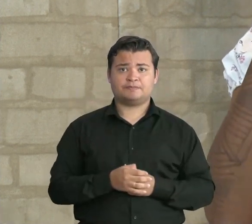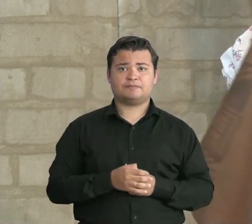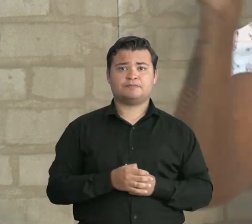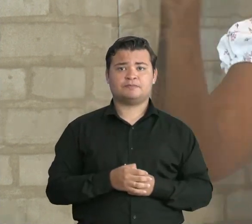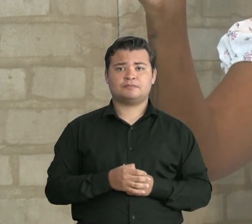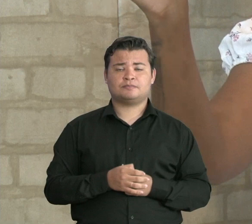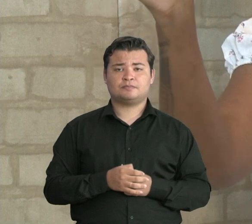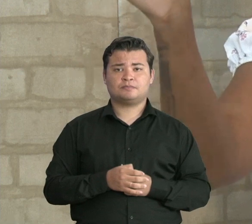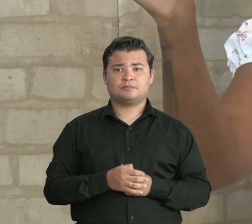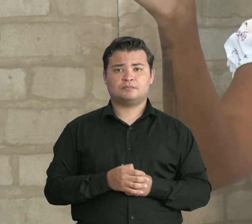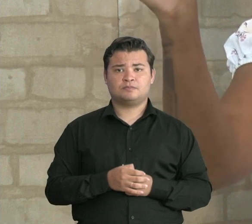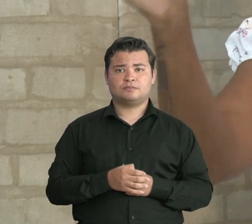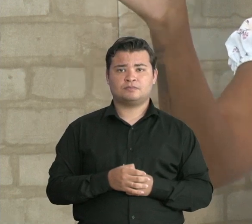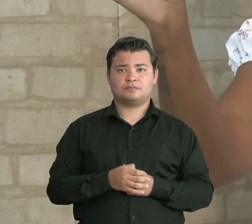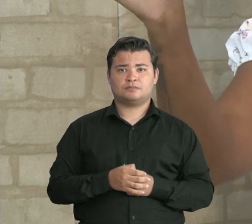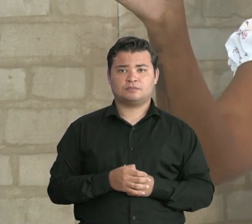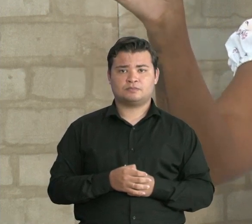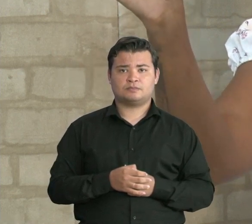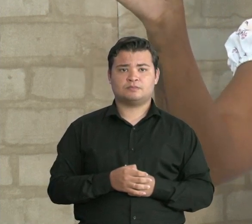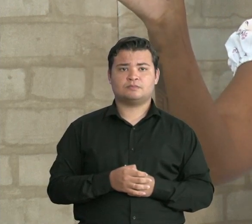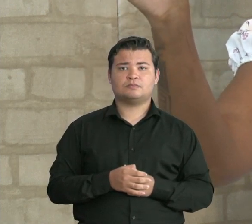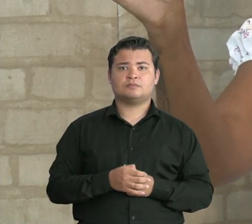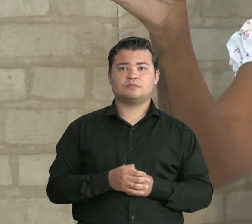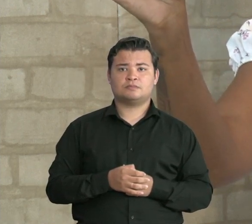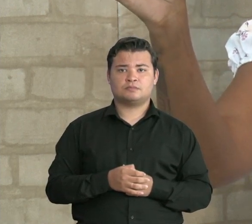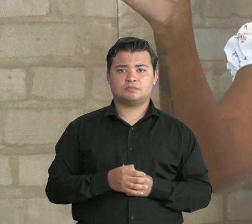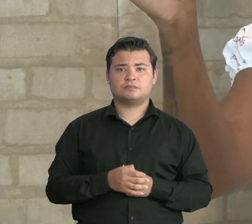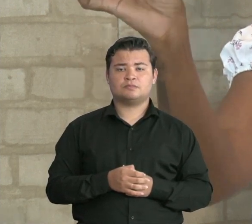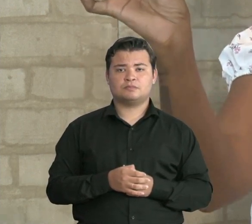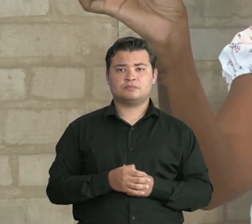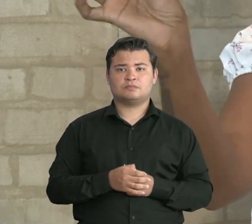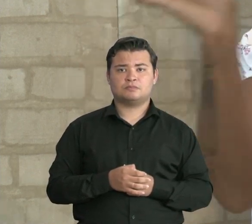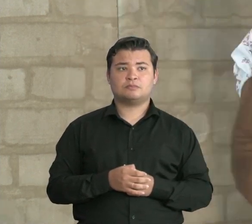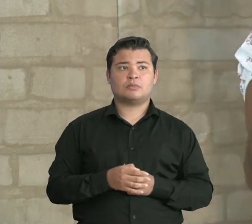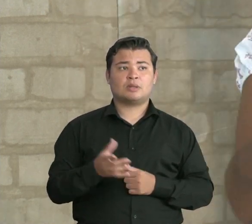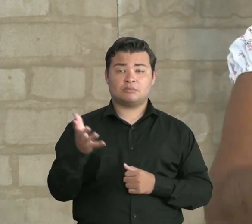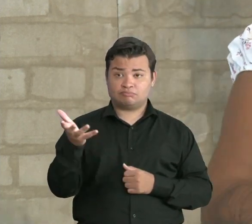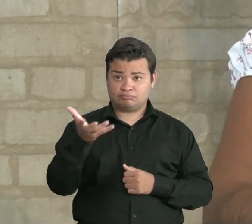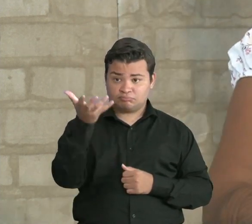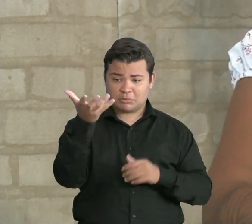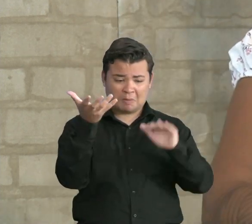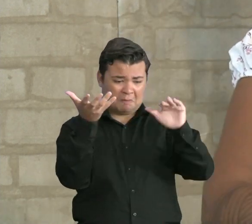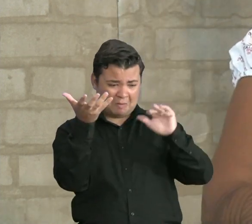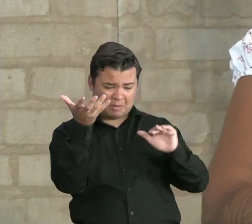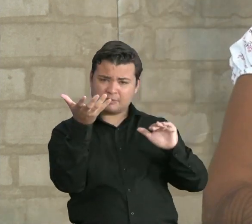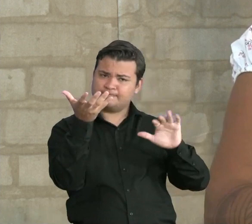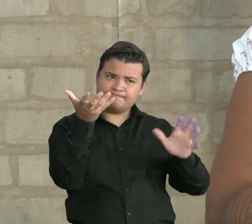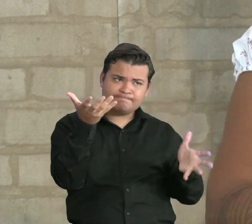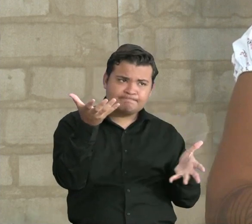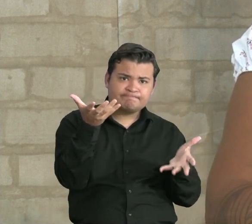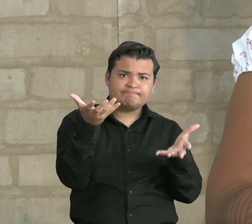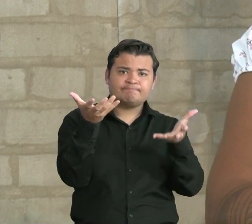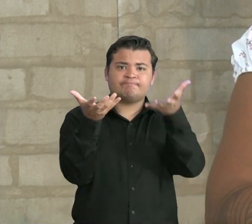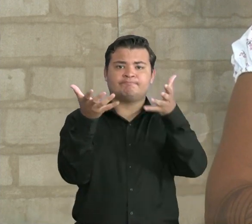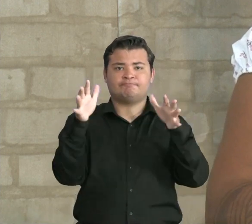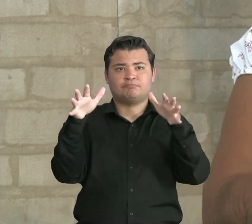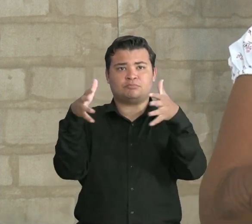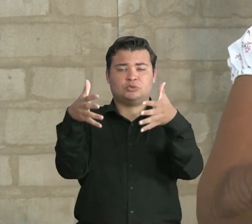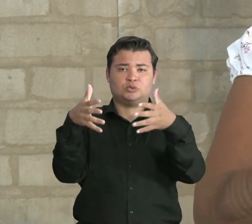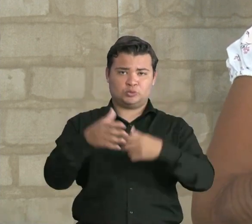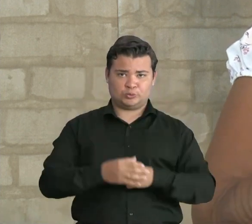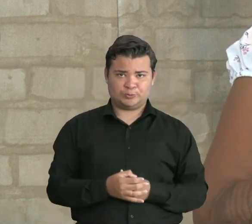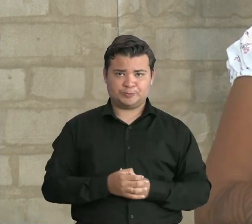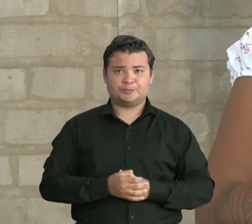dessas pessoas, retira essas pessoas da margem e coloca nos centros, né? Quando a gente garante